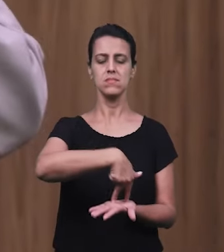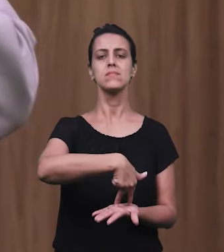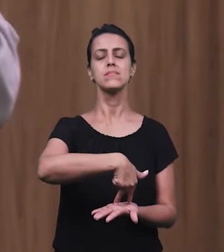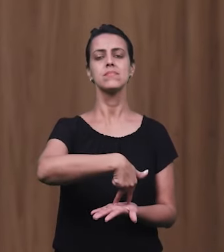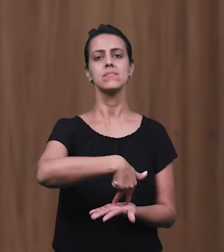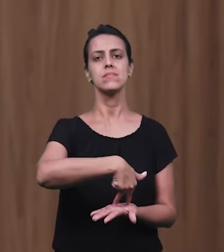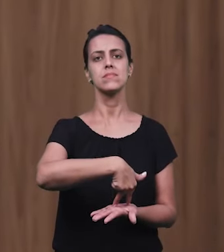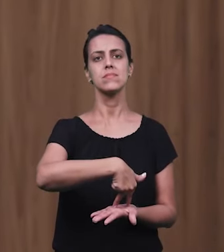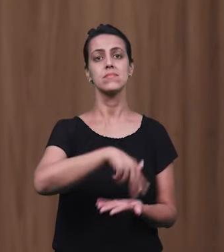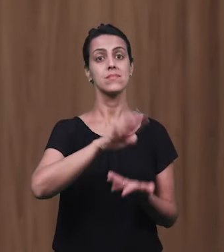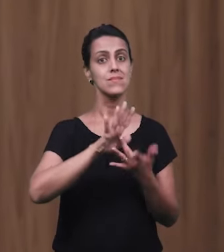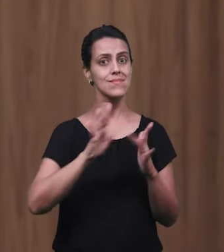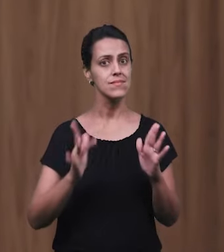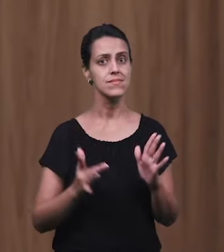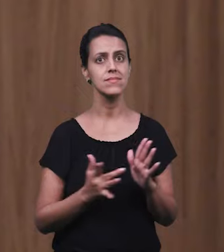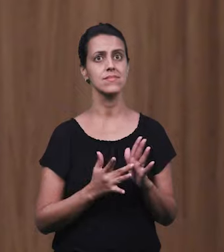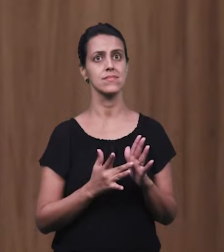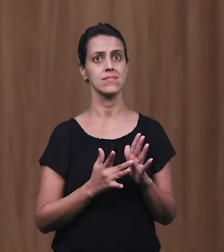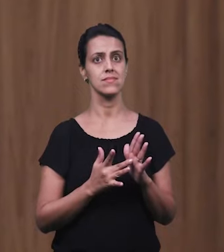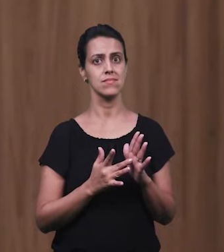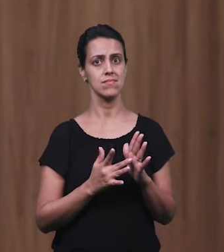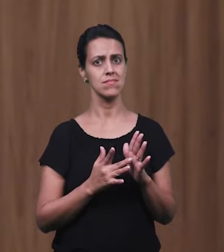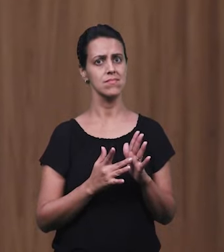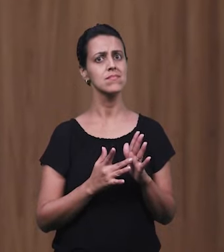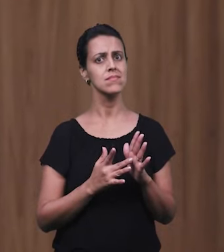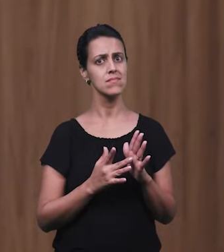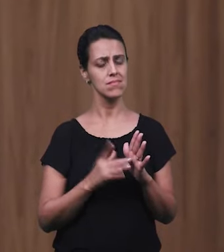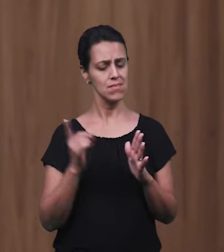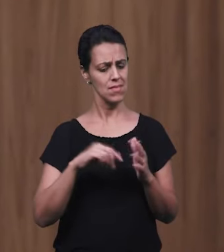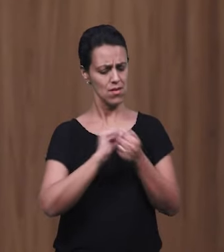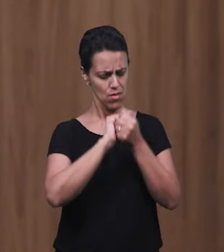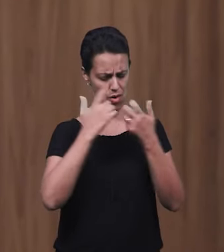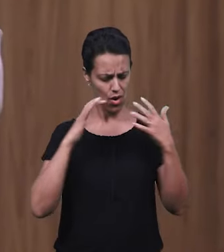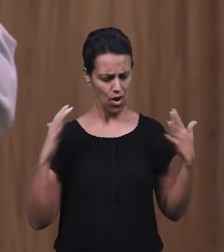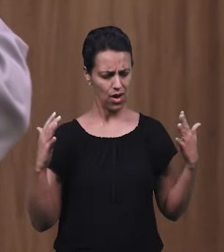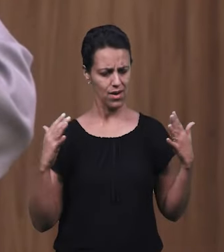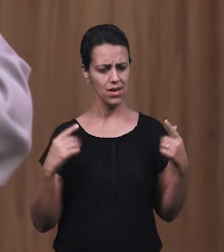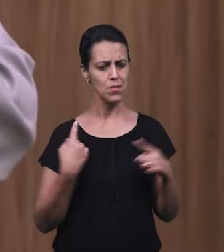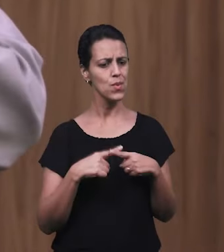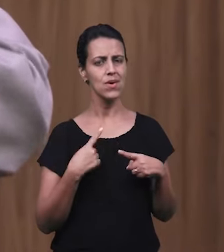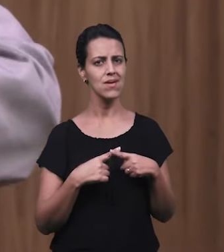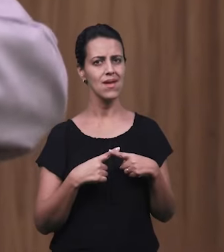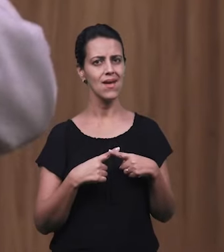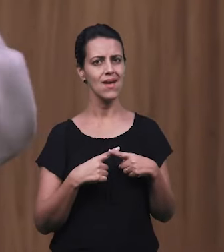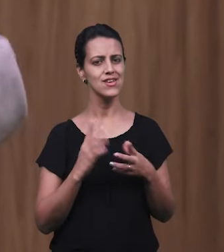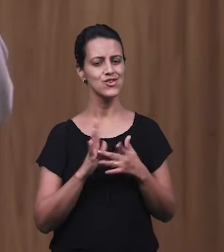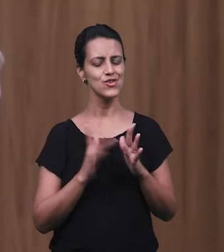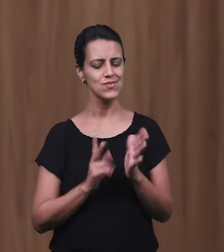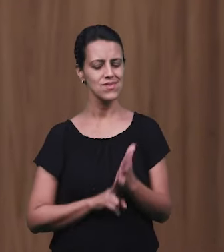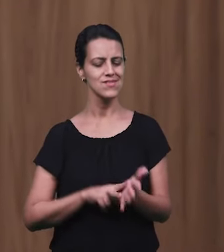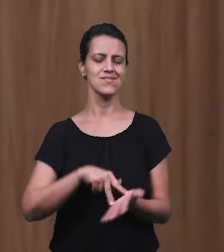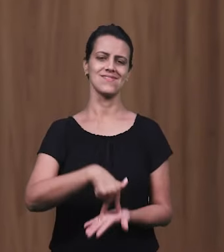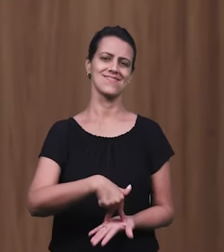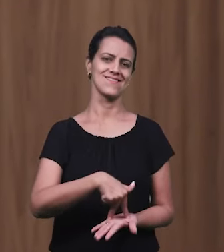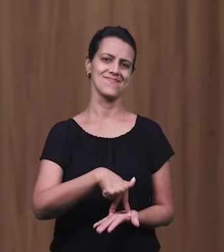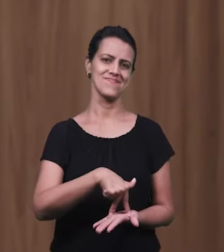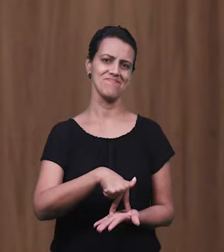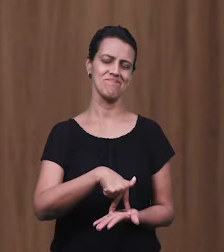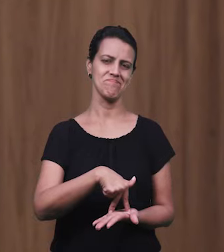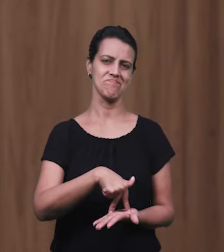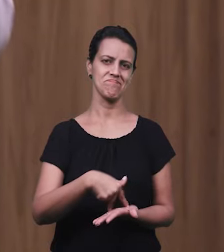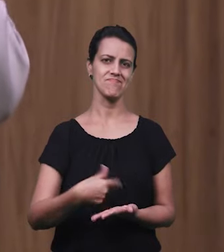então, a Deus. Jesus, a glorificação de Jesus foi a partir da sua ressurreição.